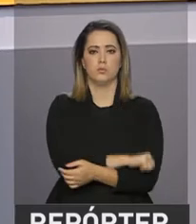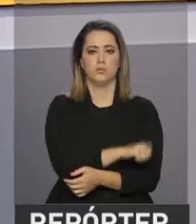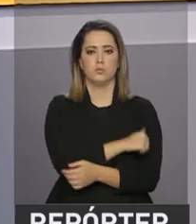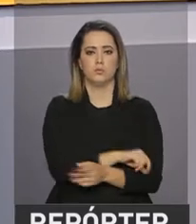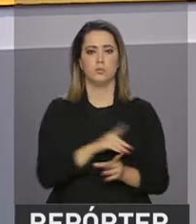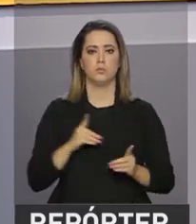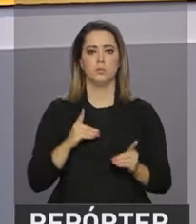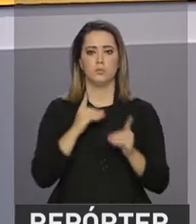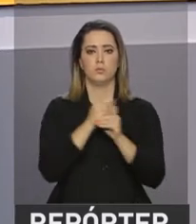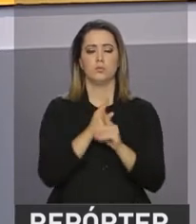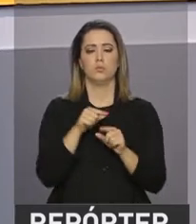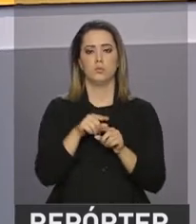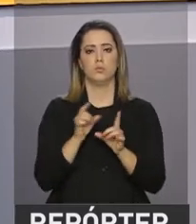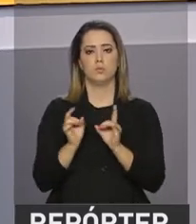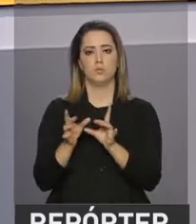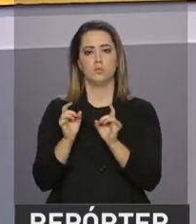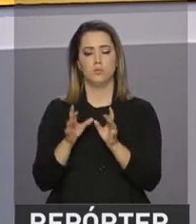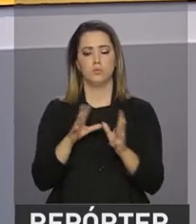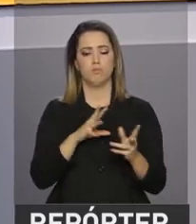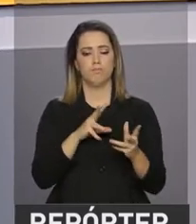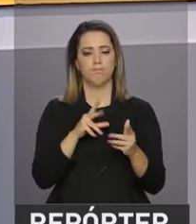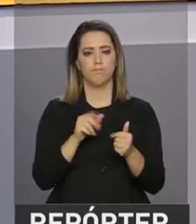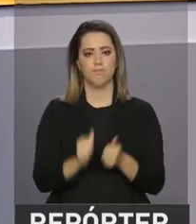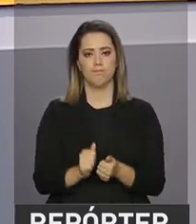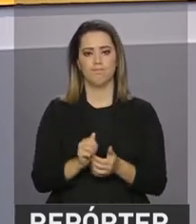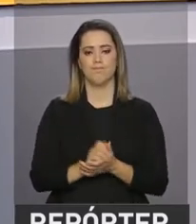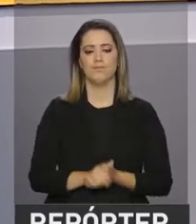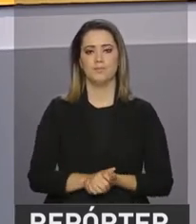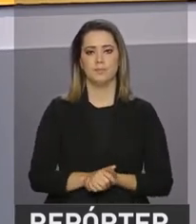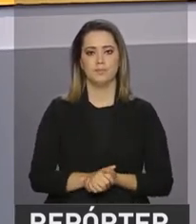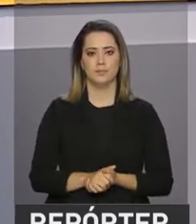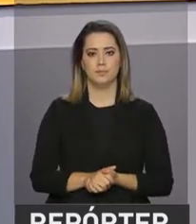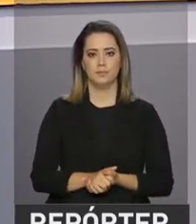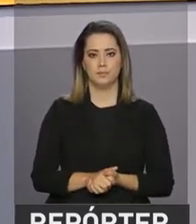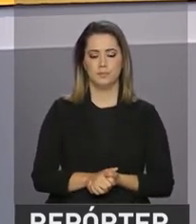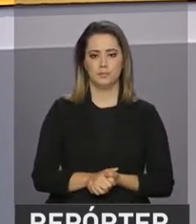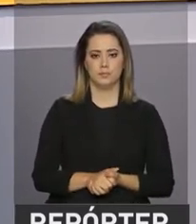Rio de Janeiro do Encontro Nacional de Comércio Exterior.